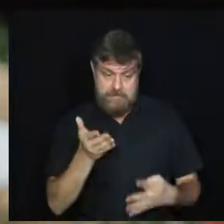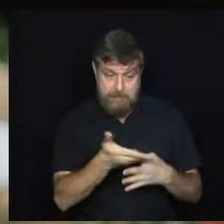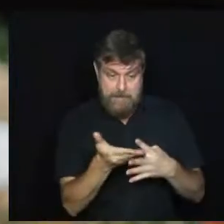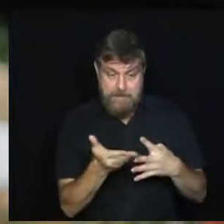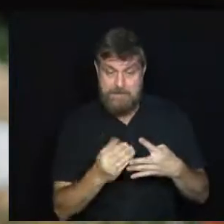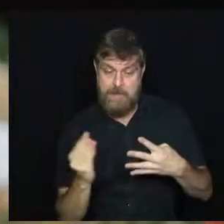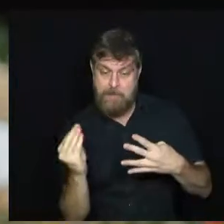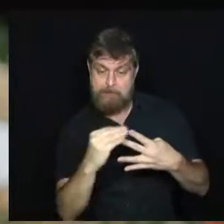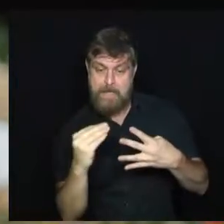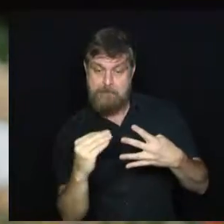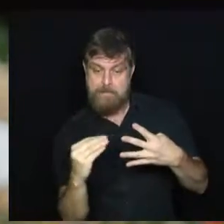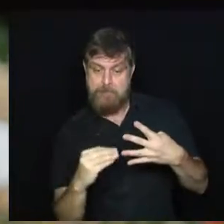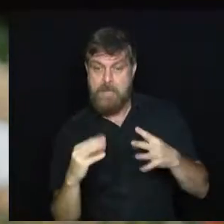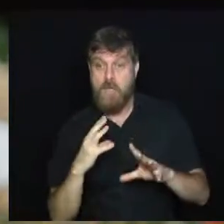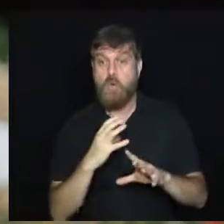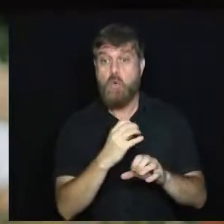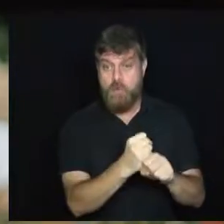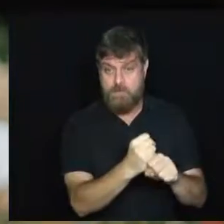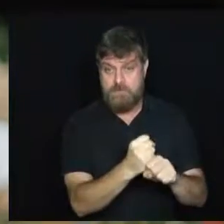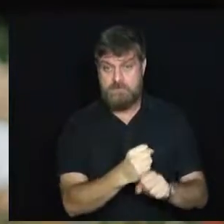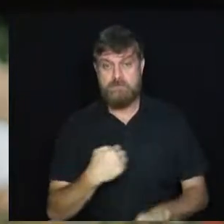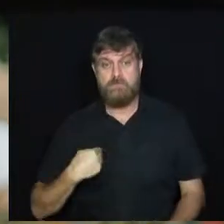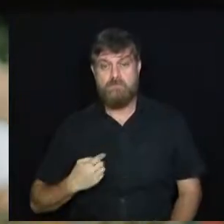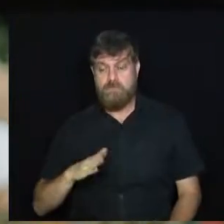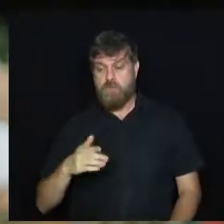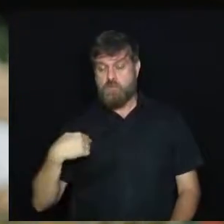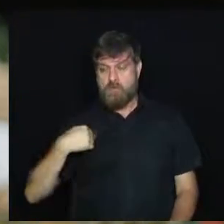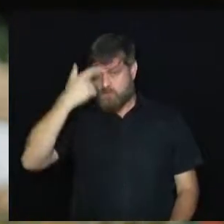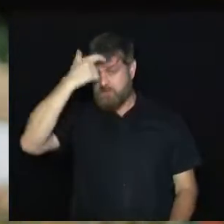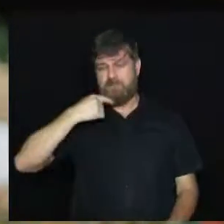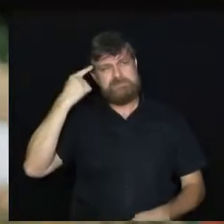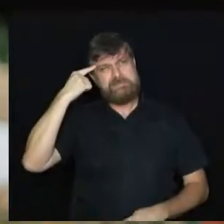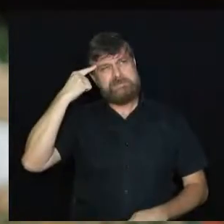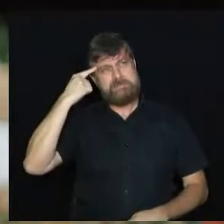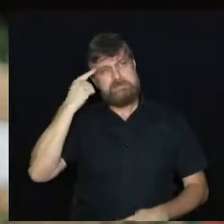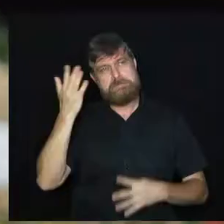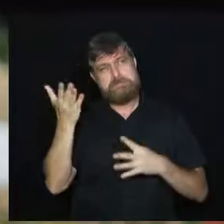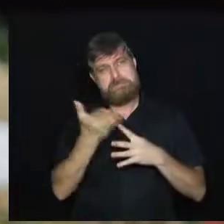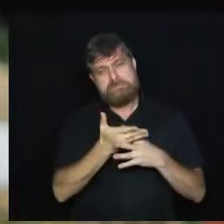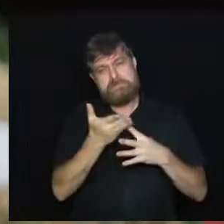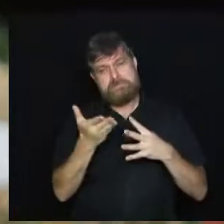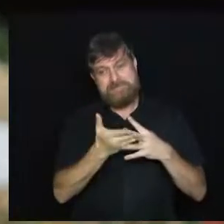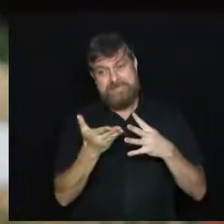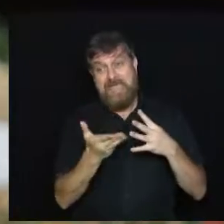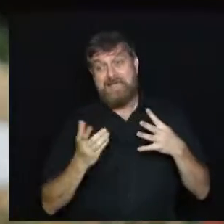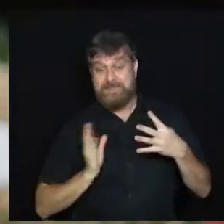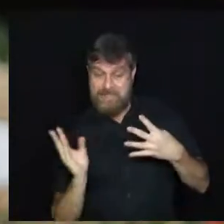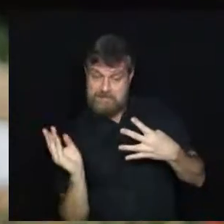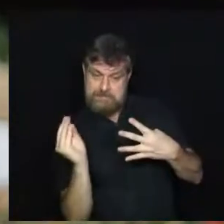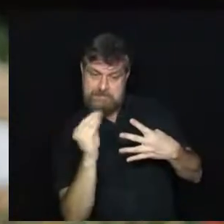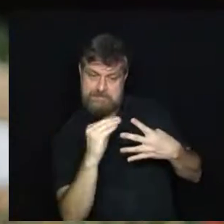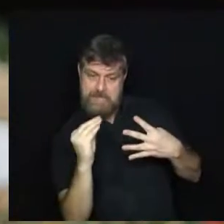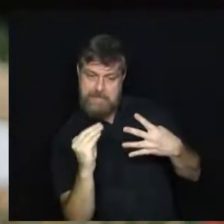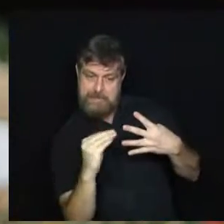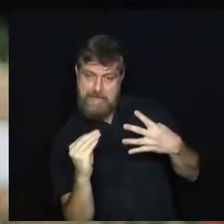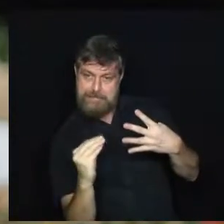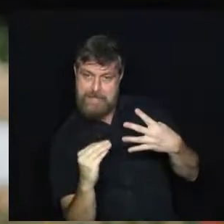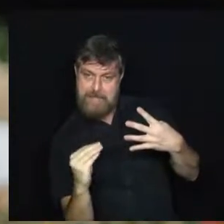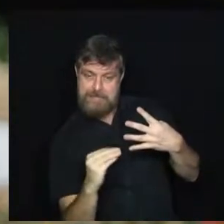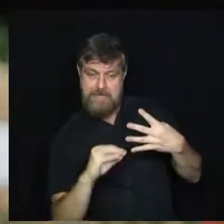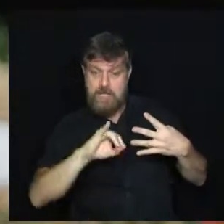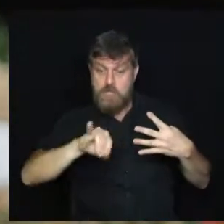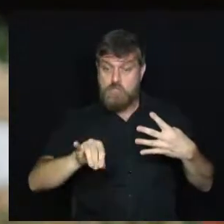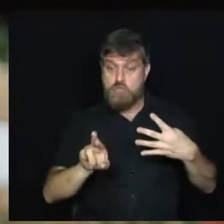chamado juros compostos. Então, quando eu faço um parcelamento, eu preciso pagar juro. A pergunta que eu preciso